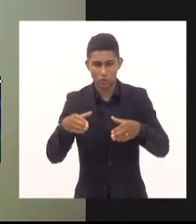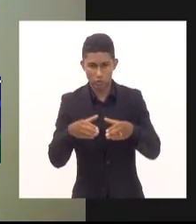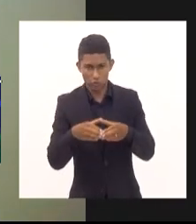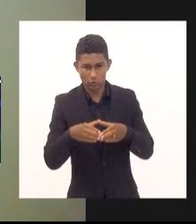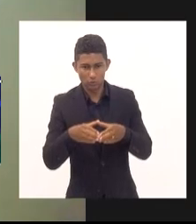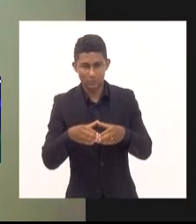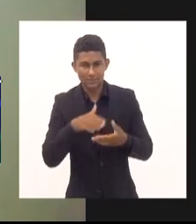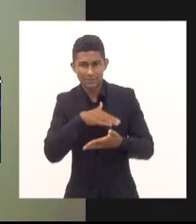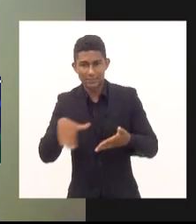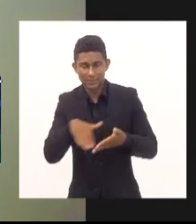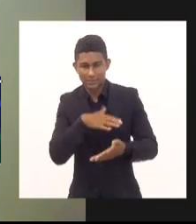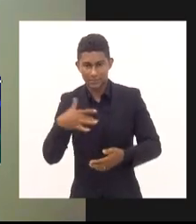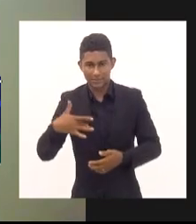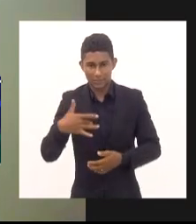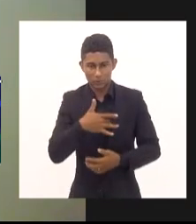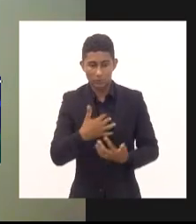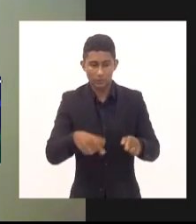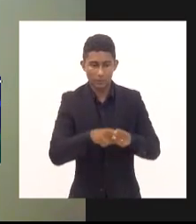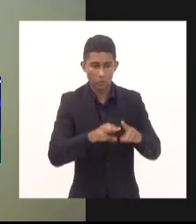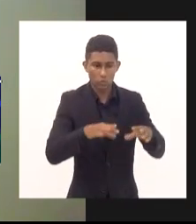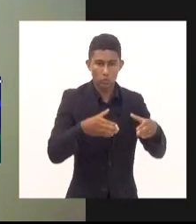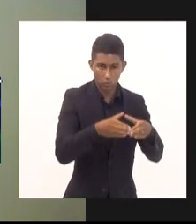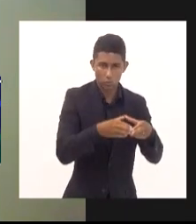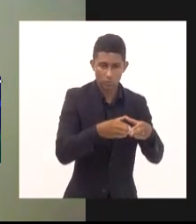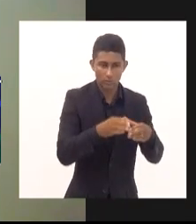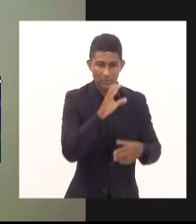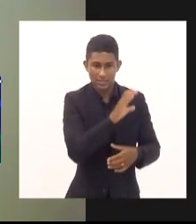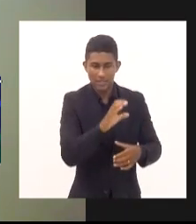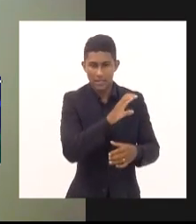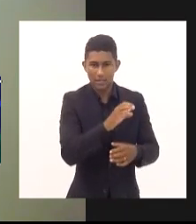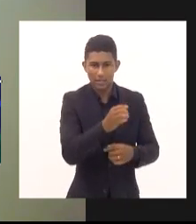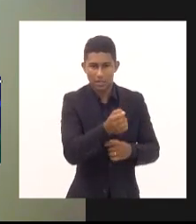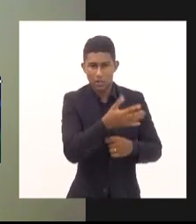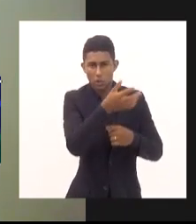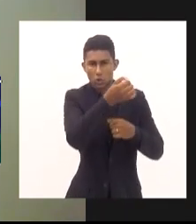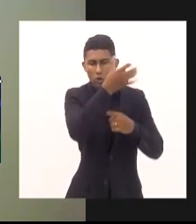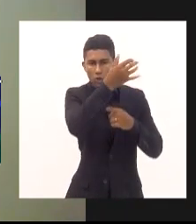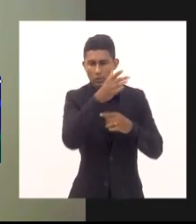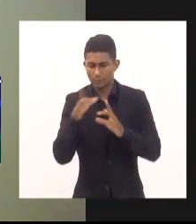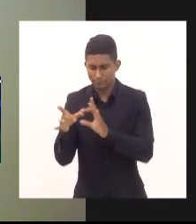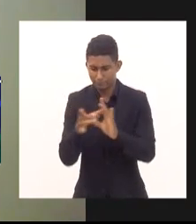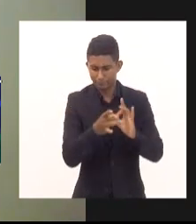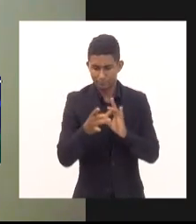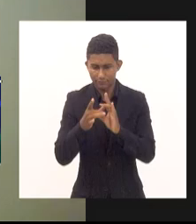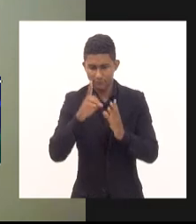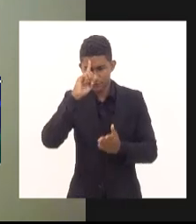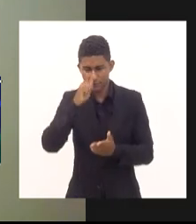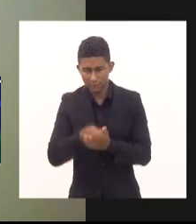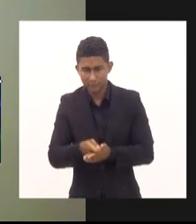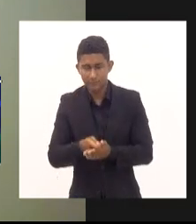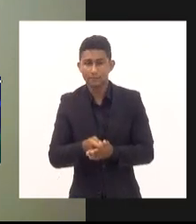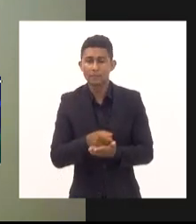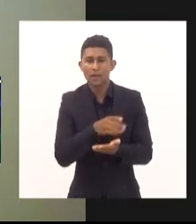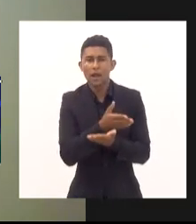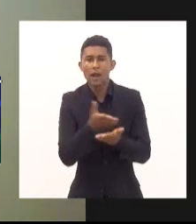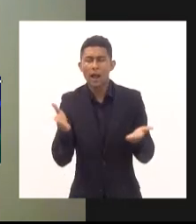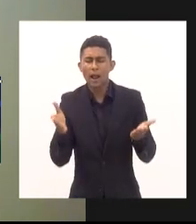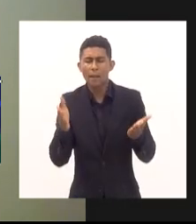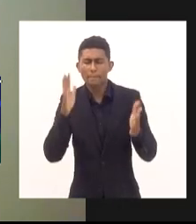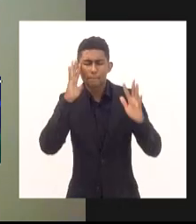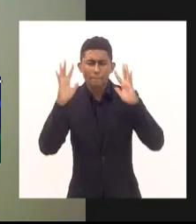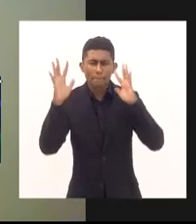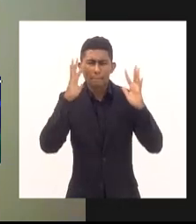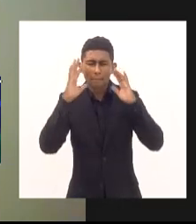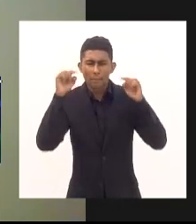Ciência e Tecnologia. E o que se pretende, em particular, olhando para o município do estado do Rio de Janeiro, do município do